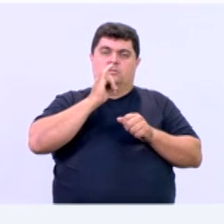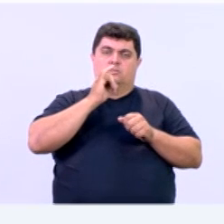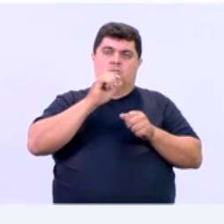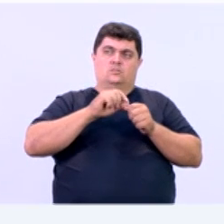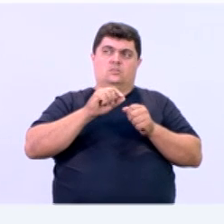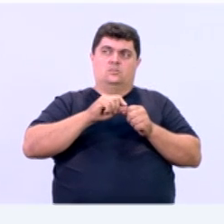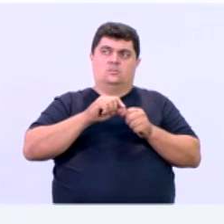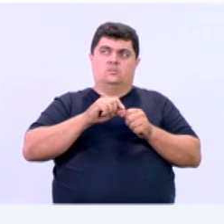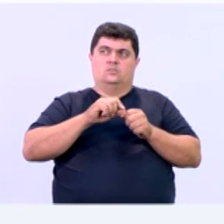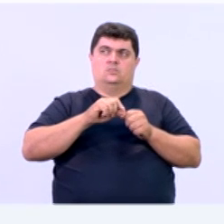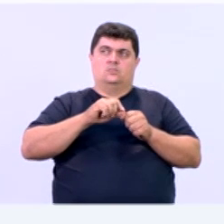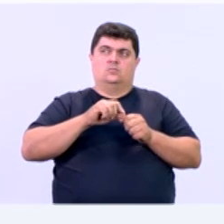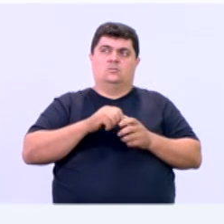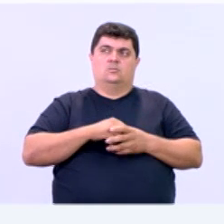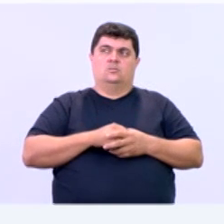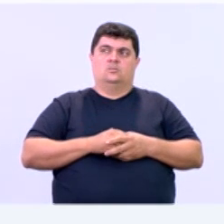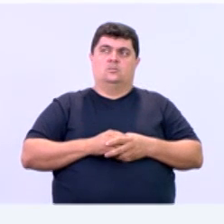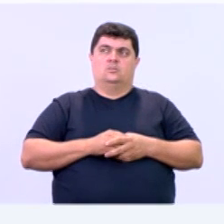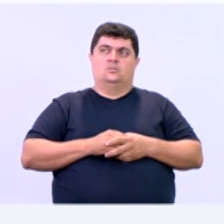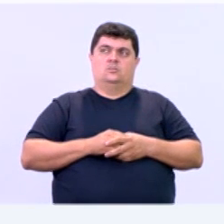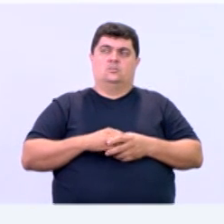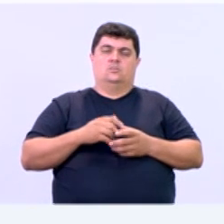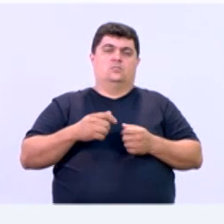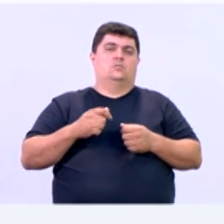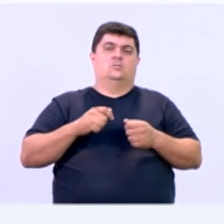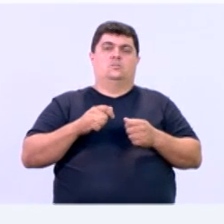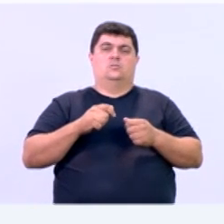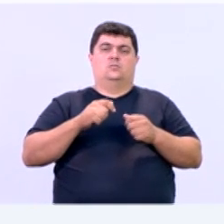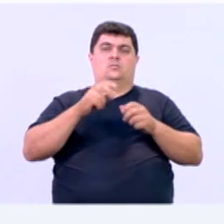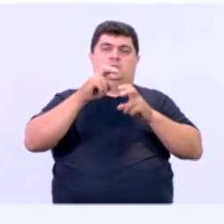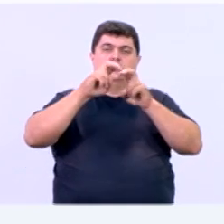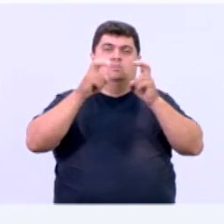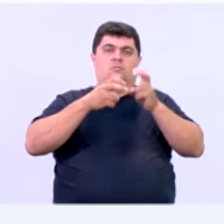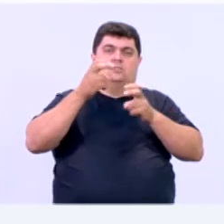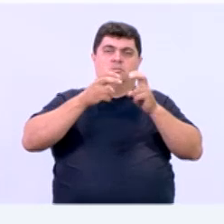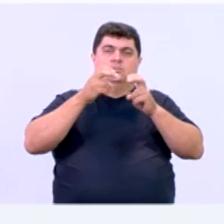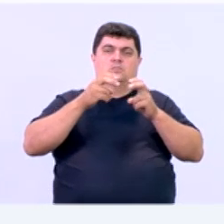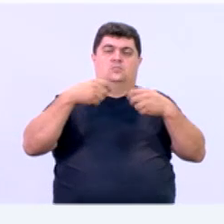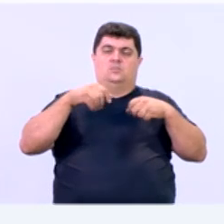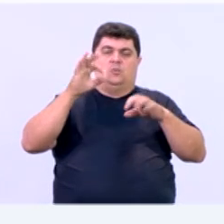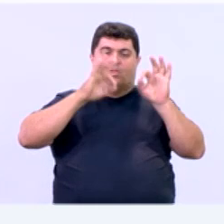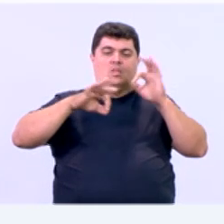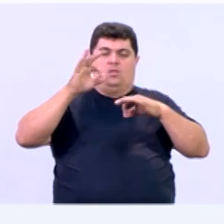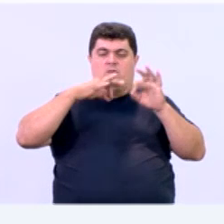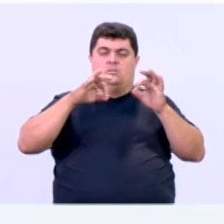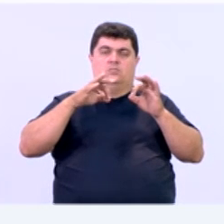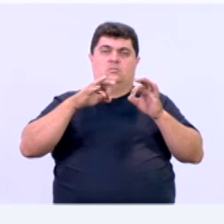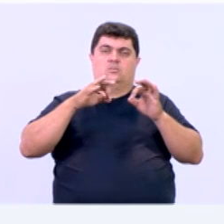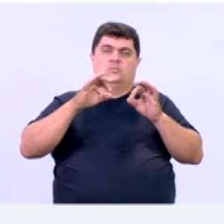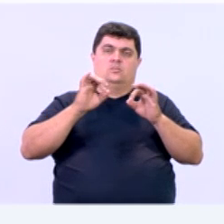executar. Não necessariamente seu computador precisa ter um Notepad++. O